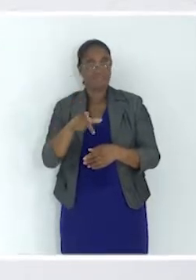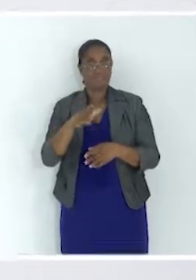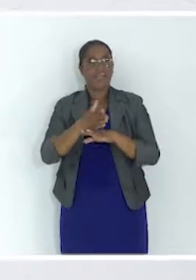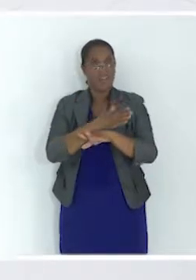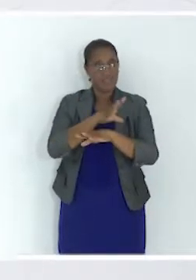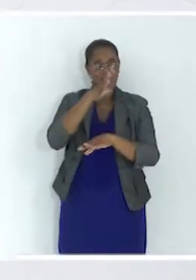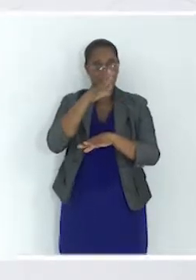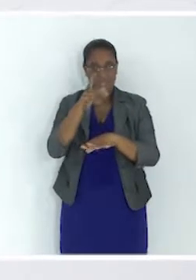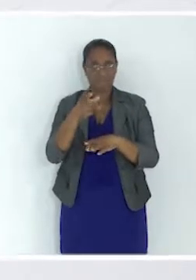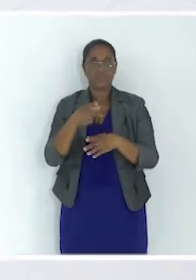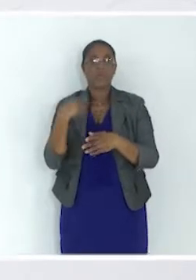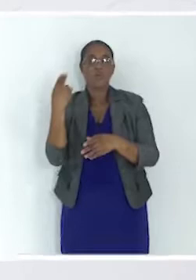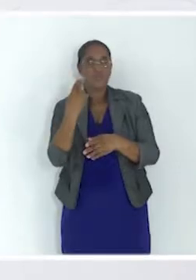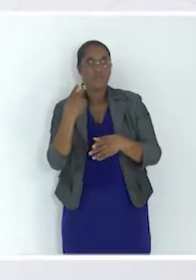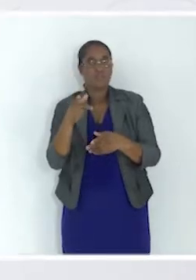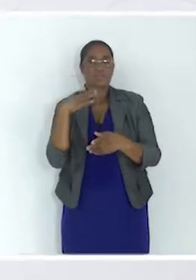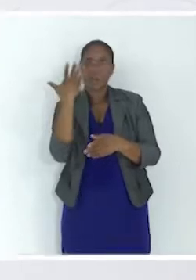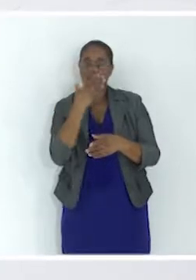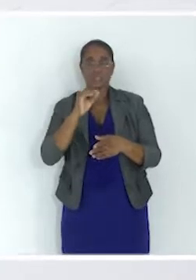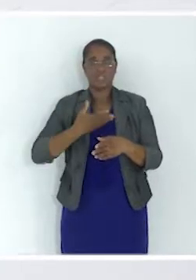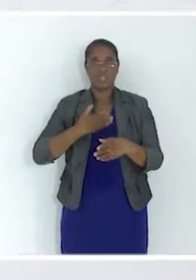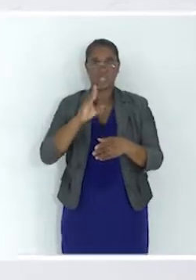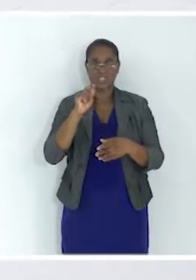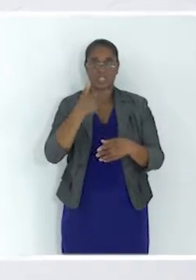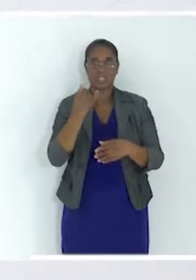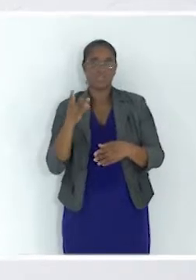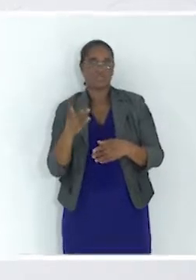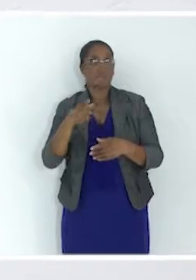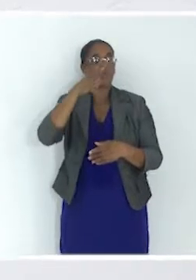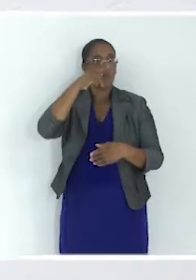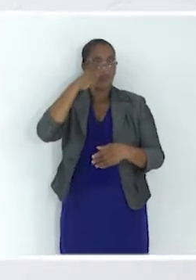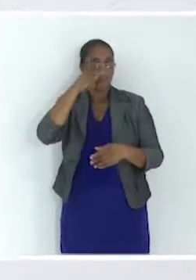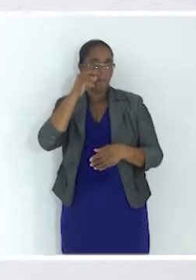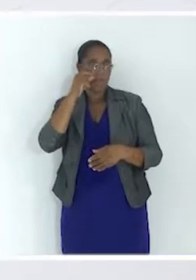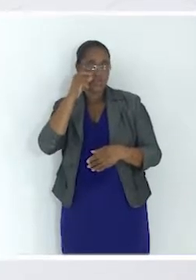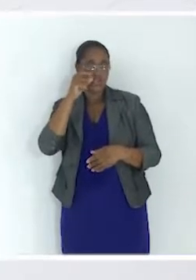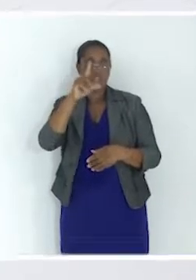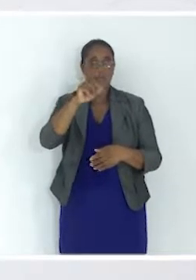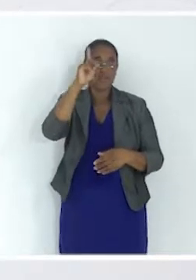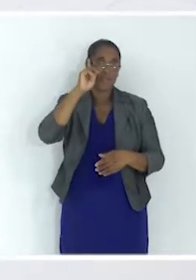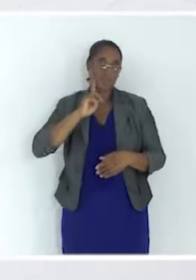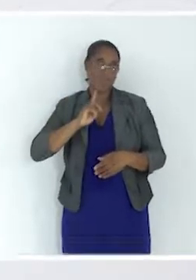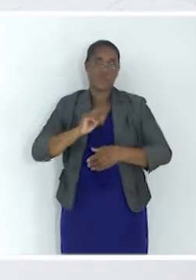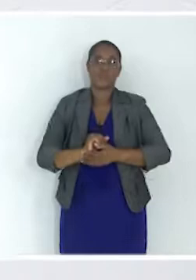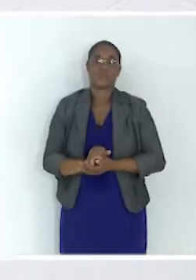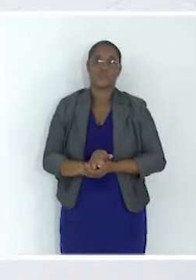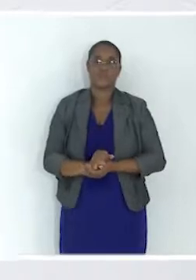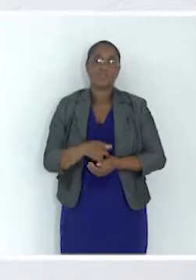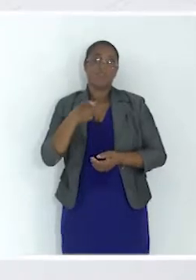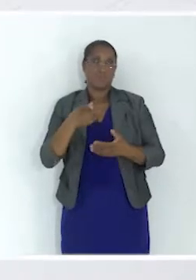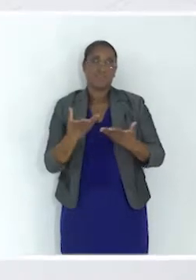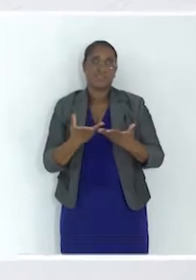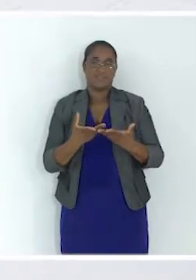adjetivos. Tanto para masculino como para o feminino. Neste caso, como é que vocês vão saber se